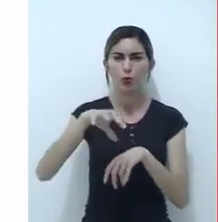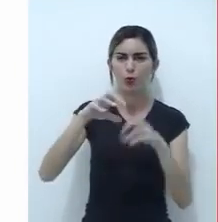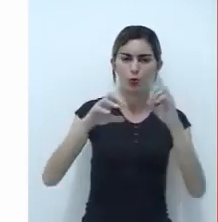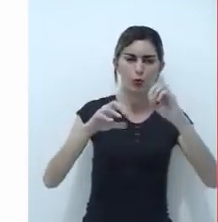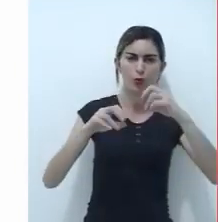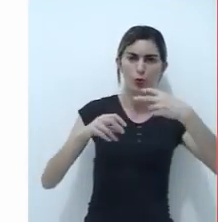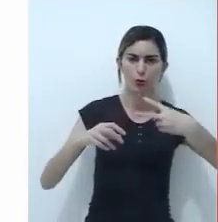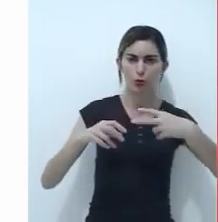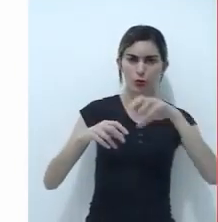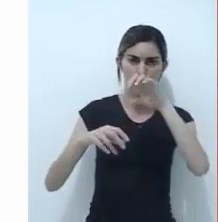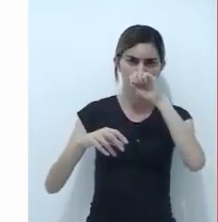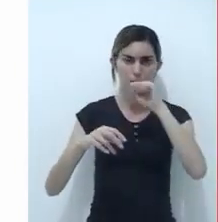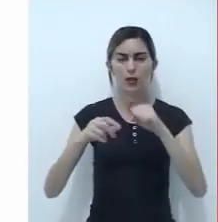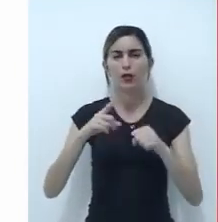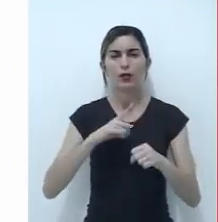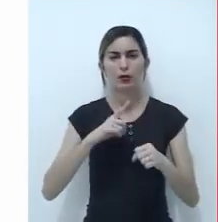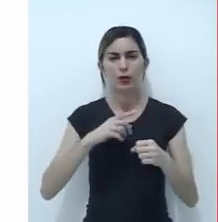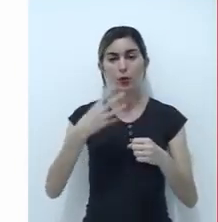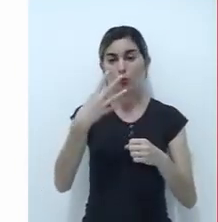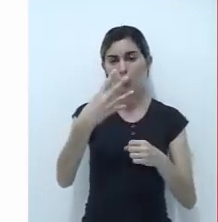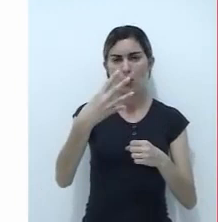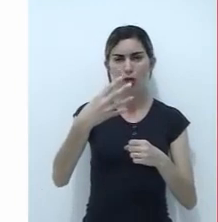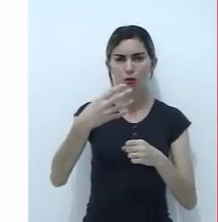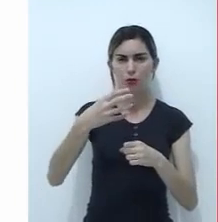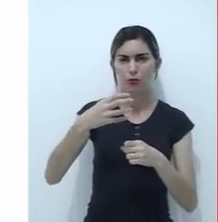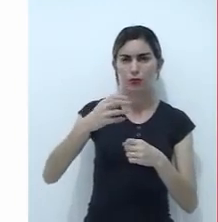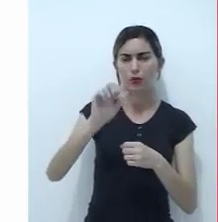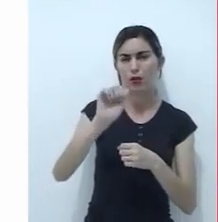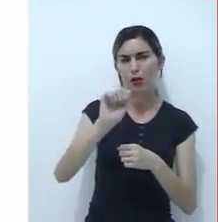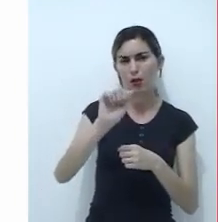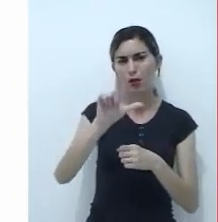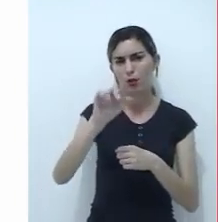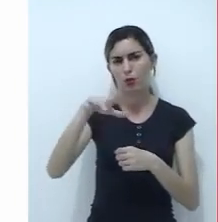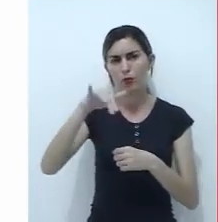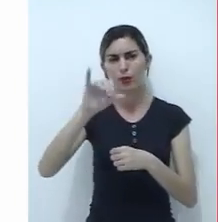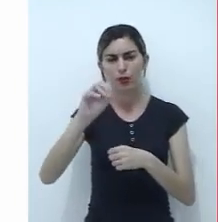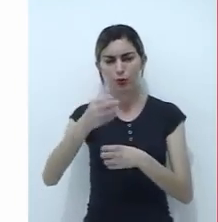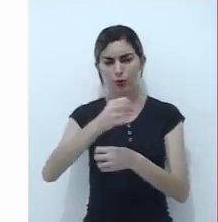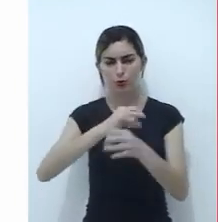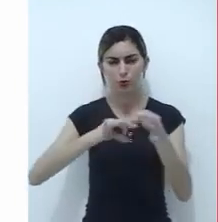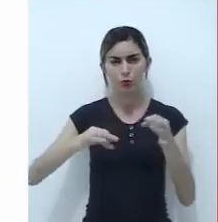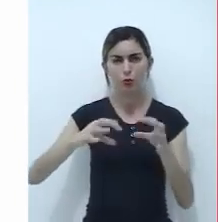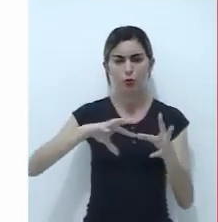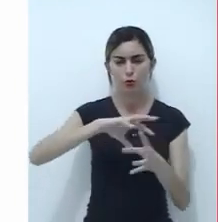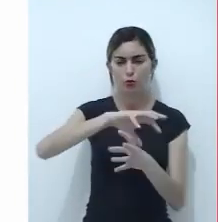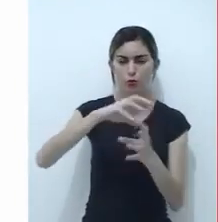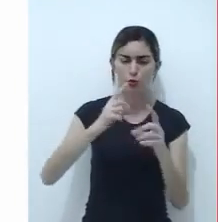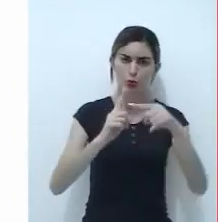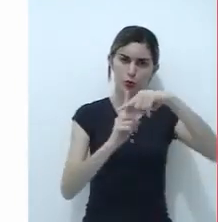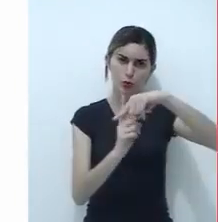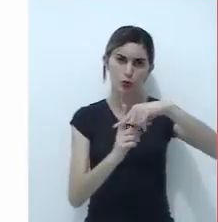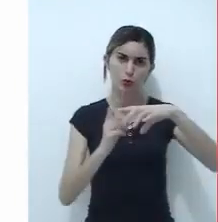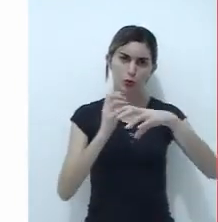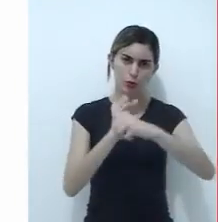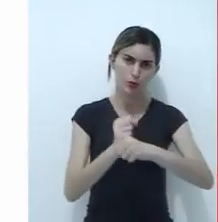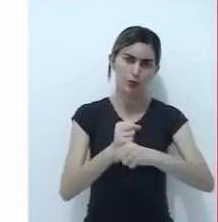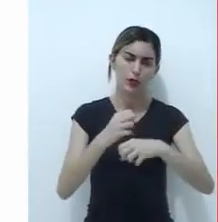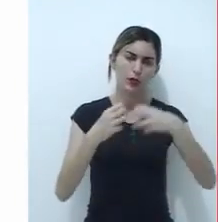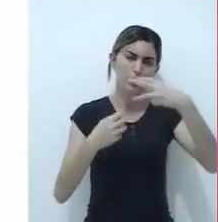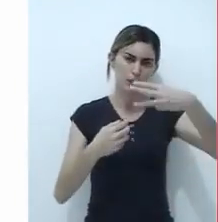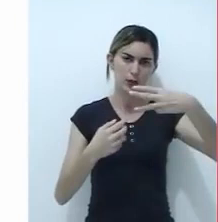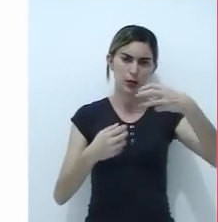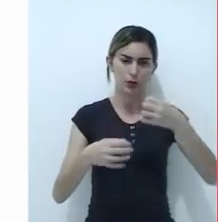oxigênio. Observe que eu tenho 4 moléculas de alumínio que vai ser somada a 3 moléculas de